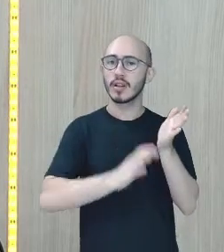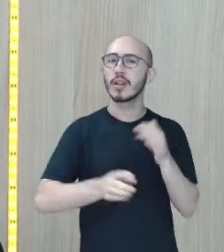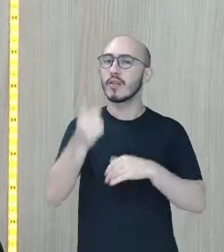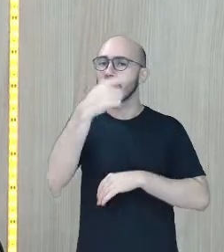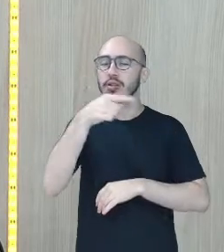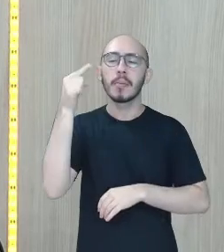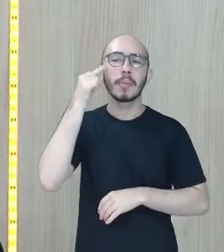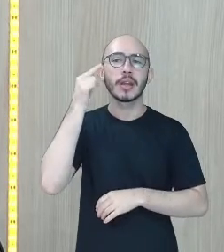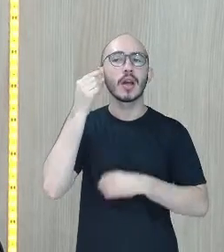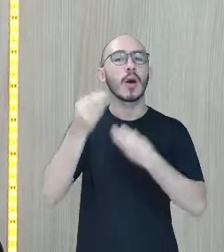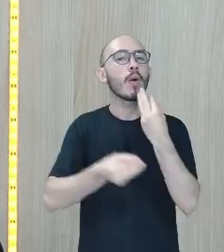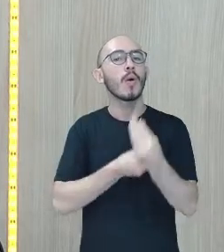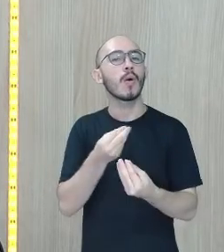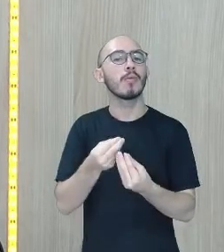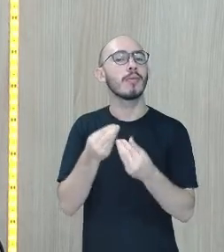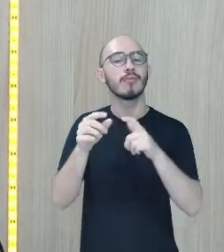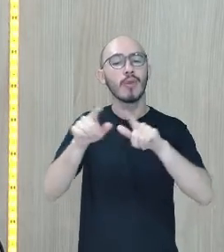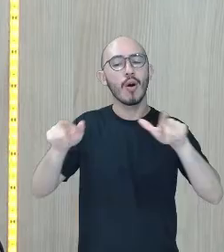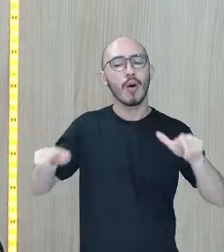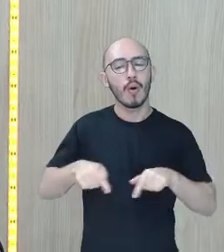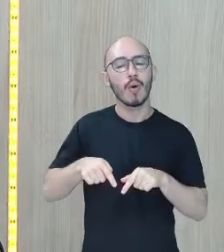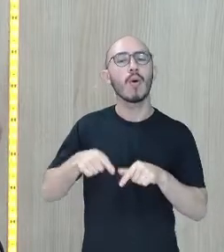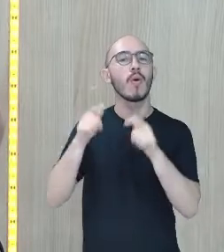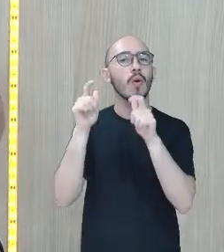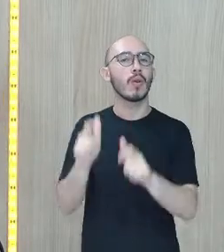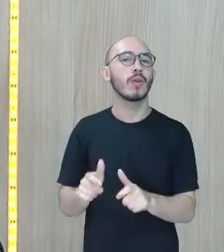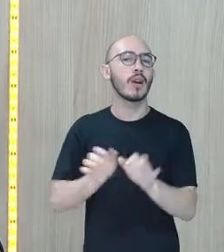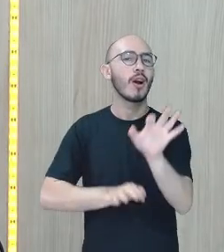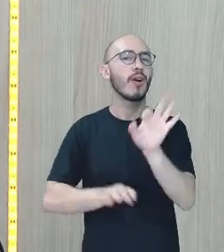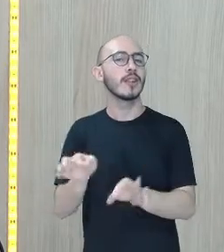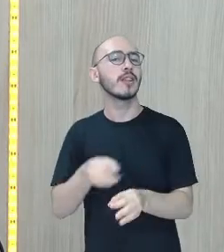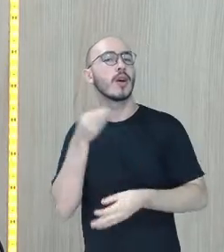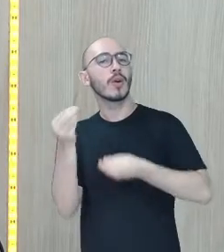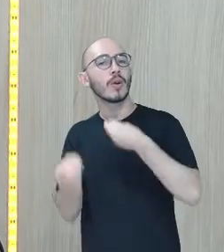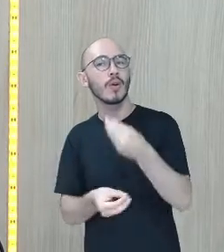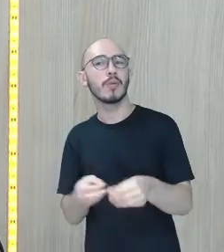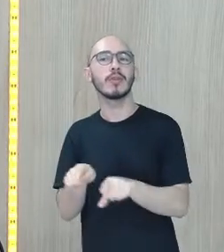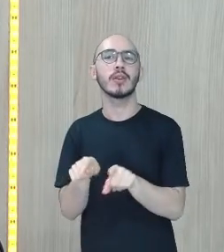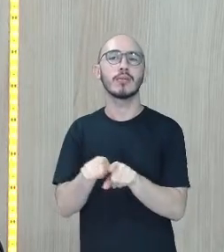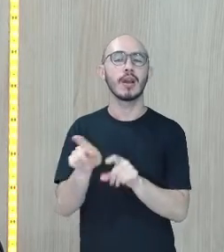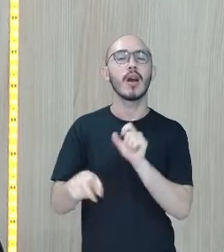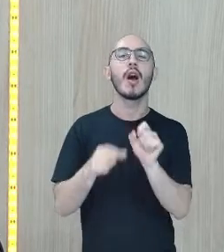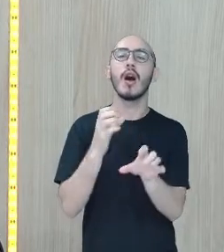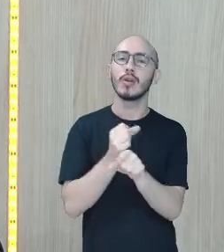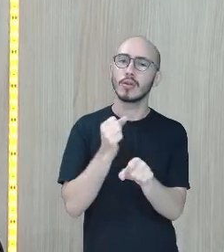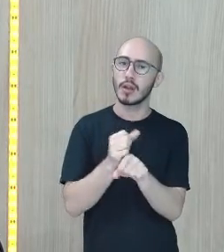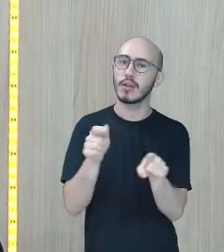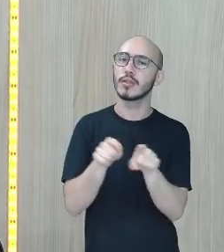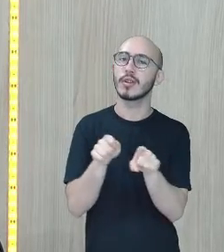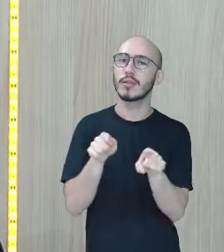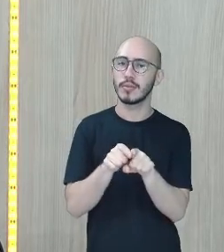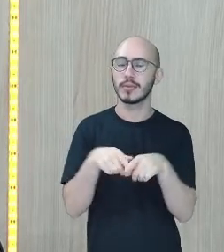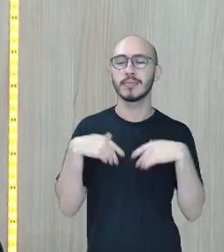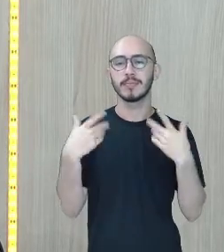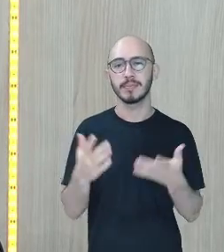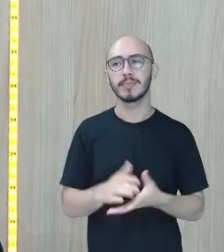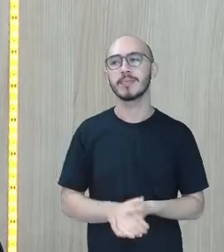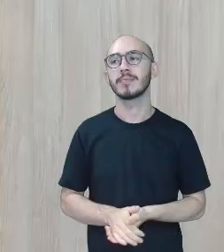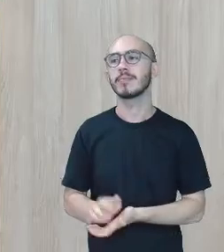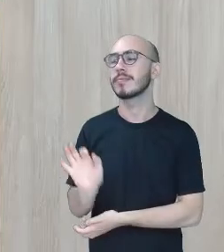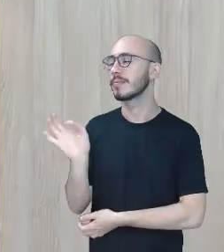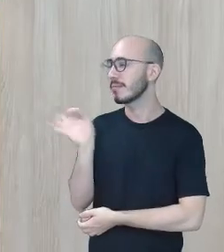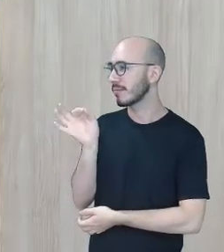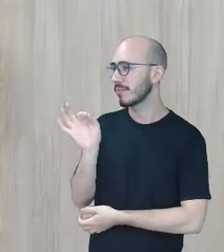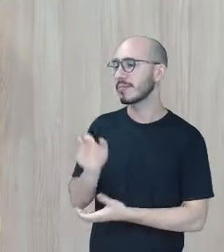vocês pensarem realmente como é que se organiza esse espaço, além do cálculo aí que o professor está pedindo para vocês fazerem. É